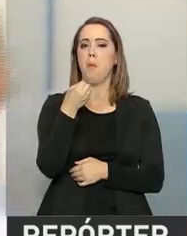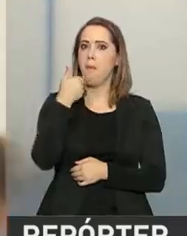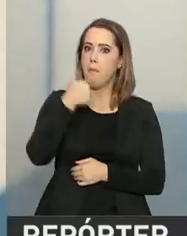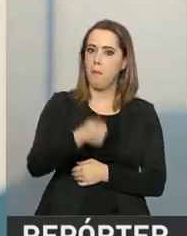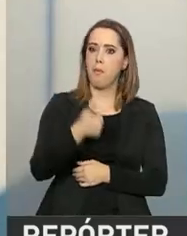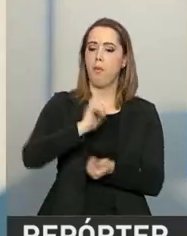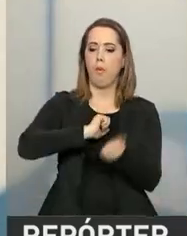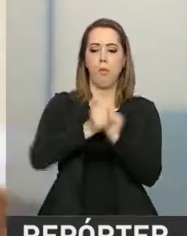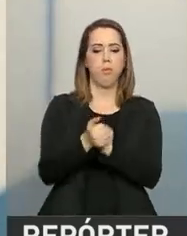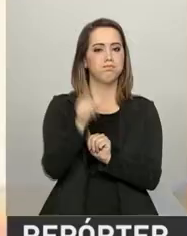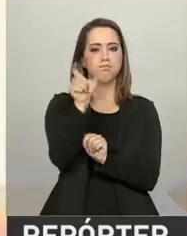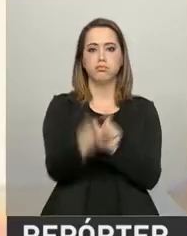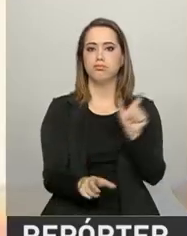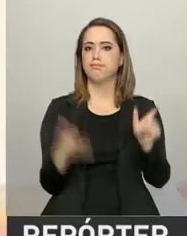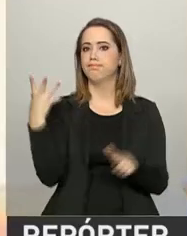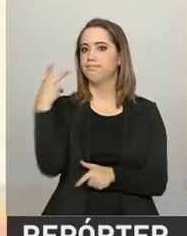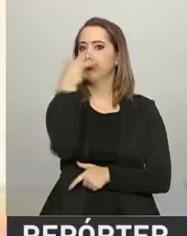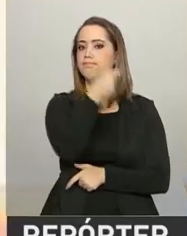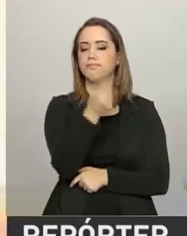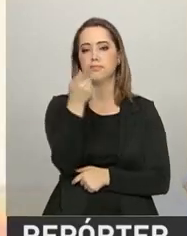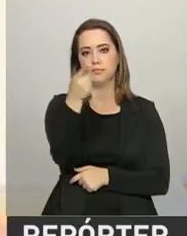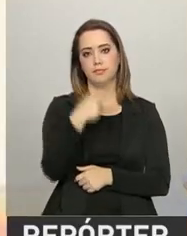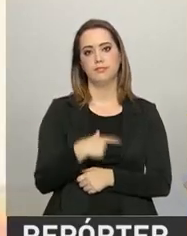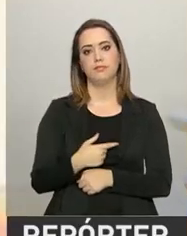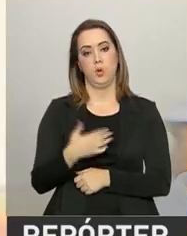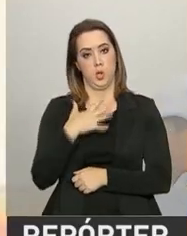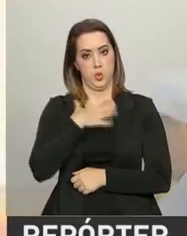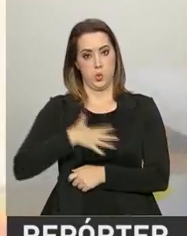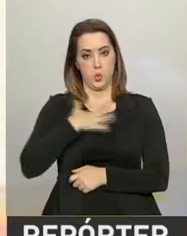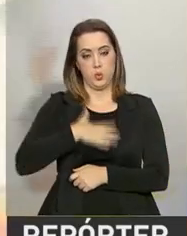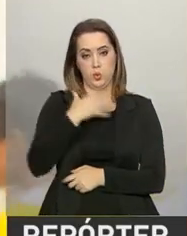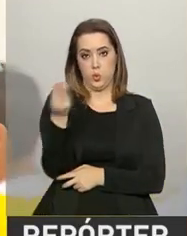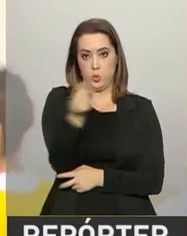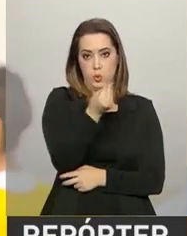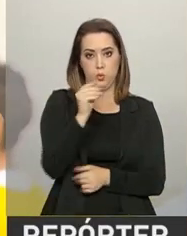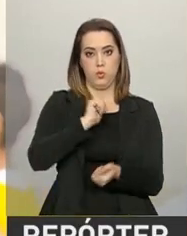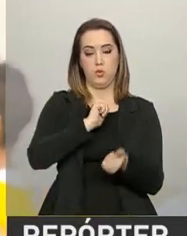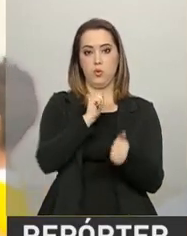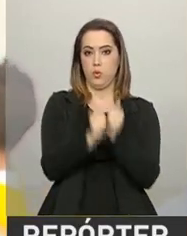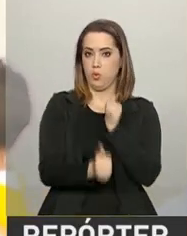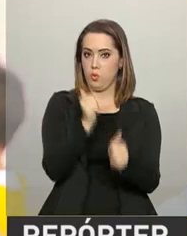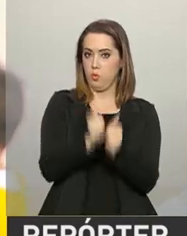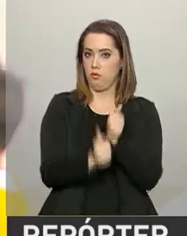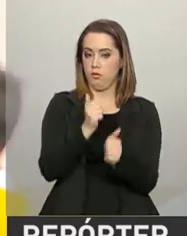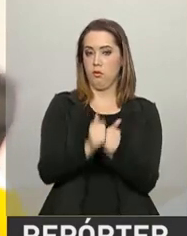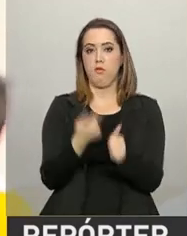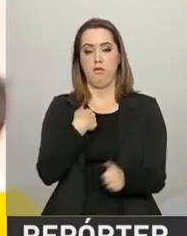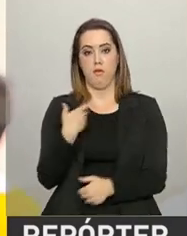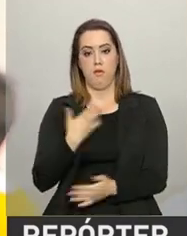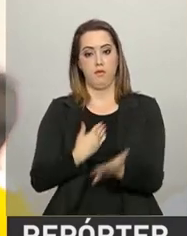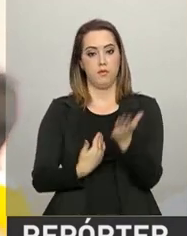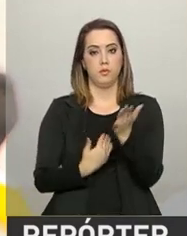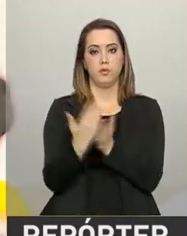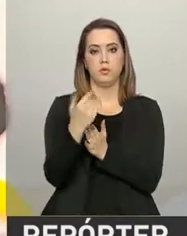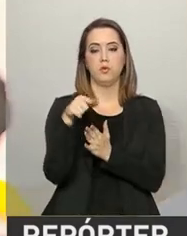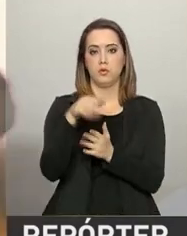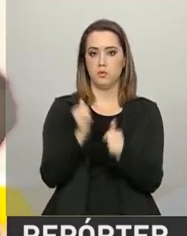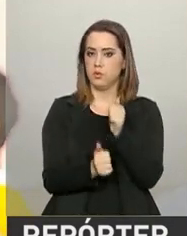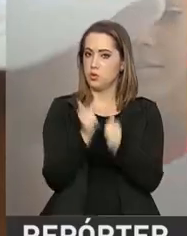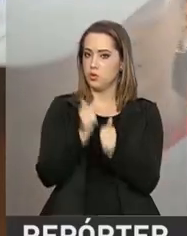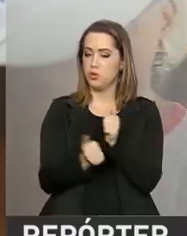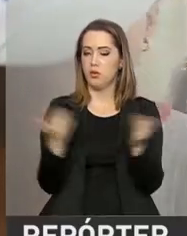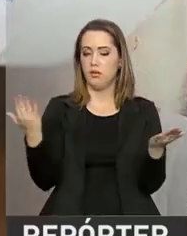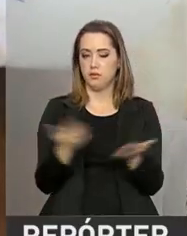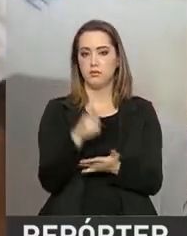bom em campo, um excelente jogador. Eu gosto muito do futebol, então eu vou começar a jogar bola aí no futebol